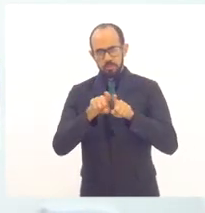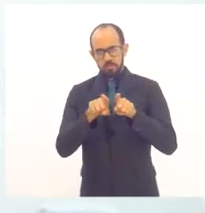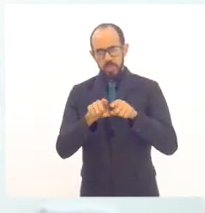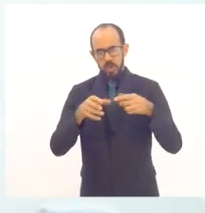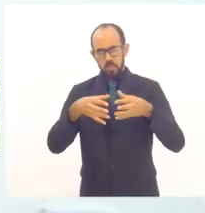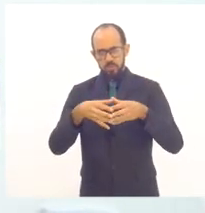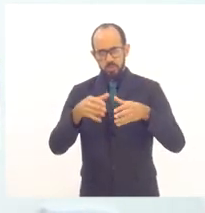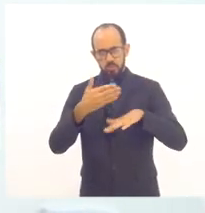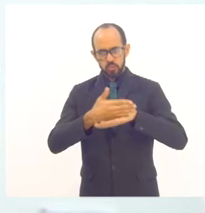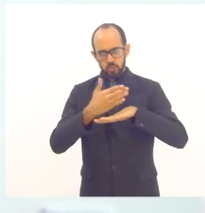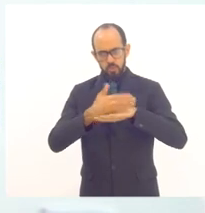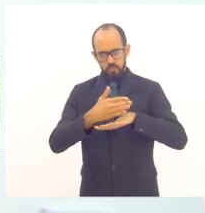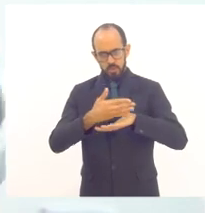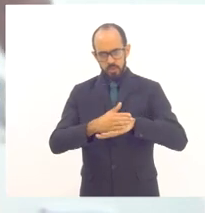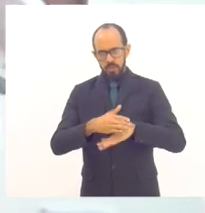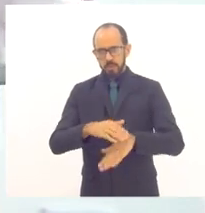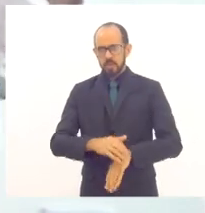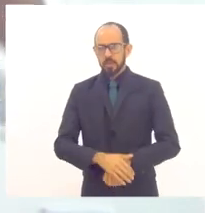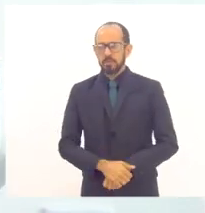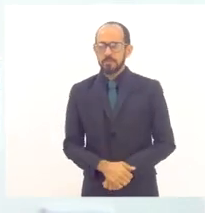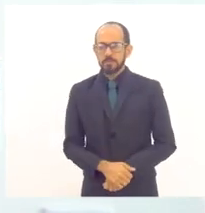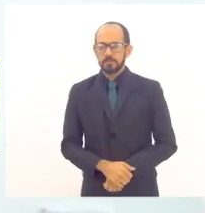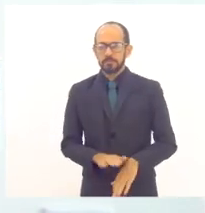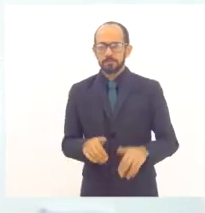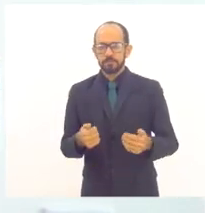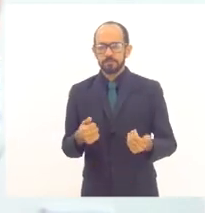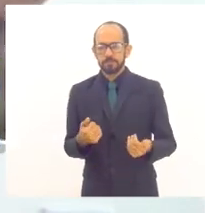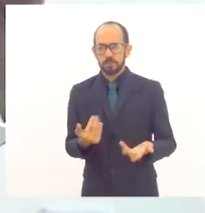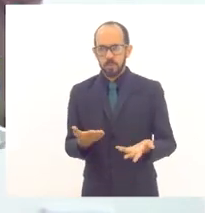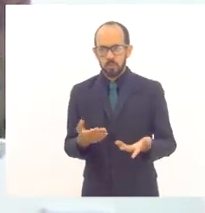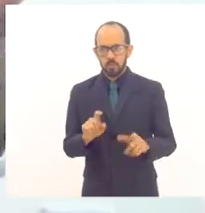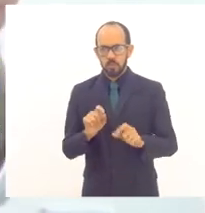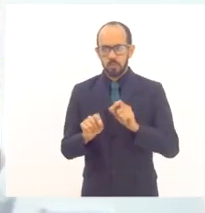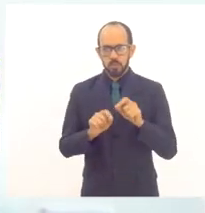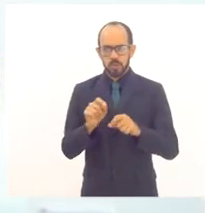essa audiência. Então, aqui...